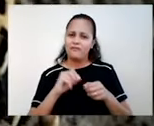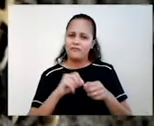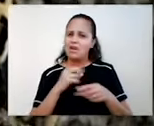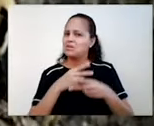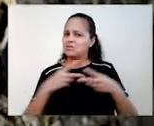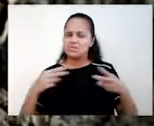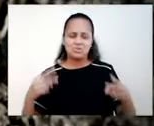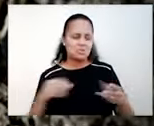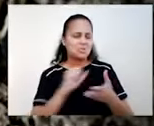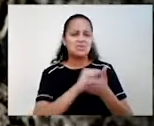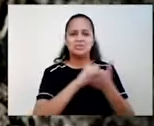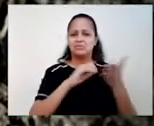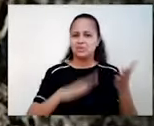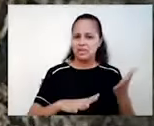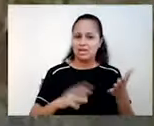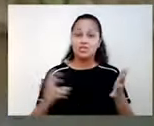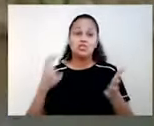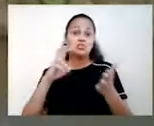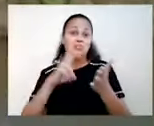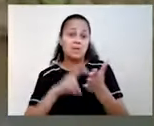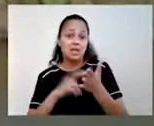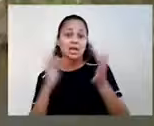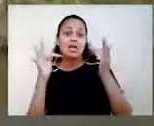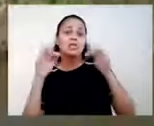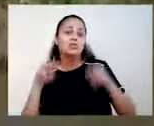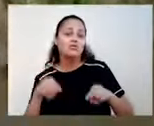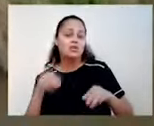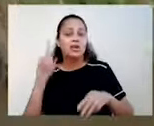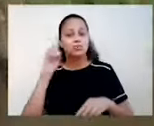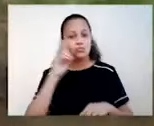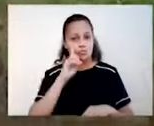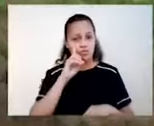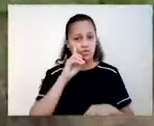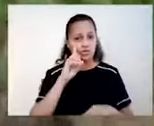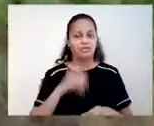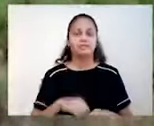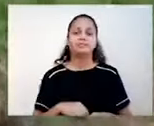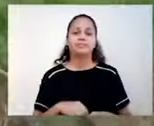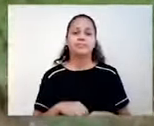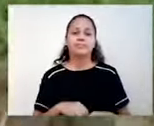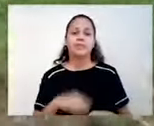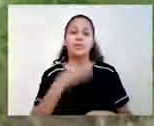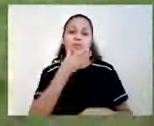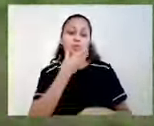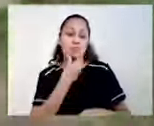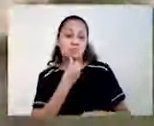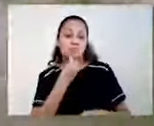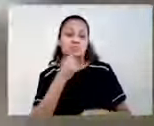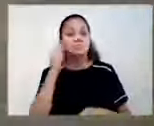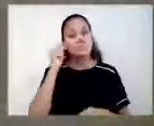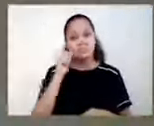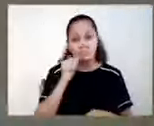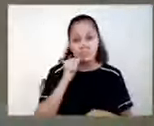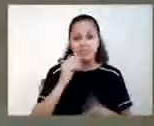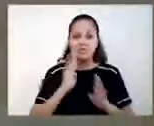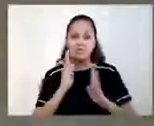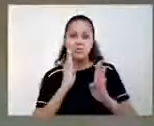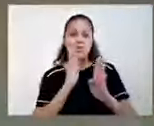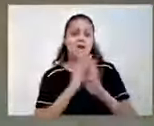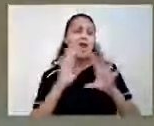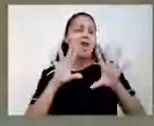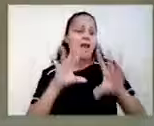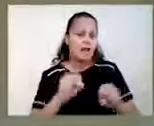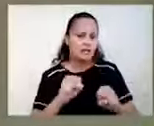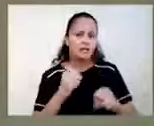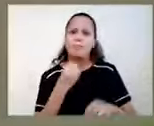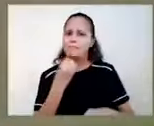atividade mais frequente no começo da manhã e no final do dia. Tanto machos como fêmeas caçam, e